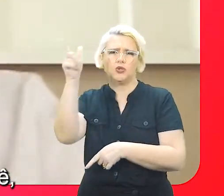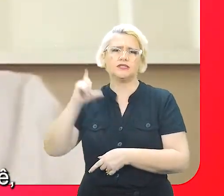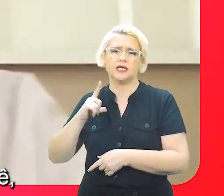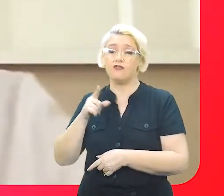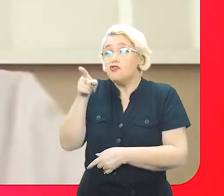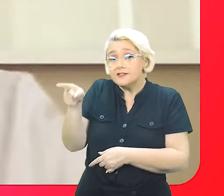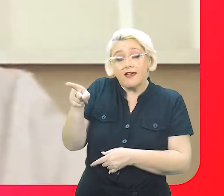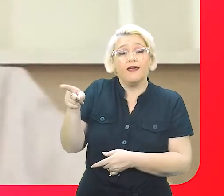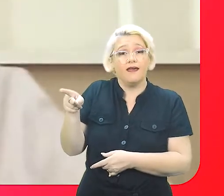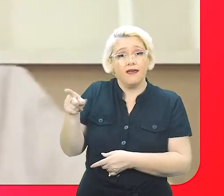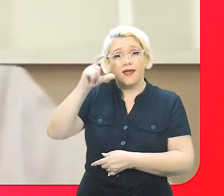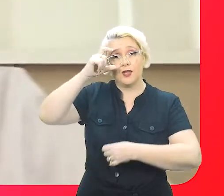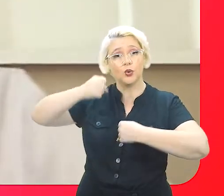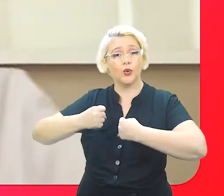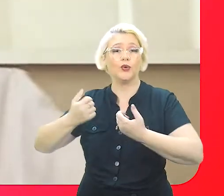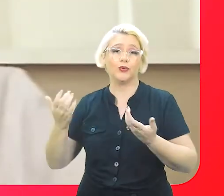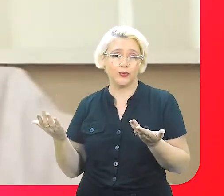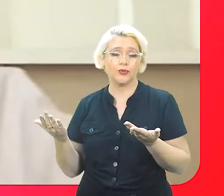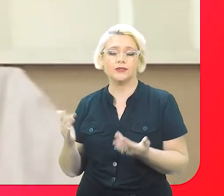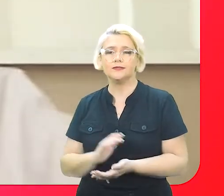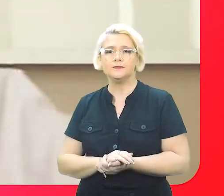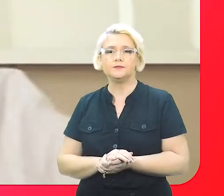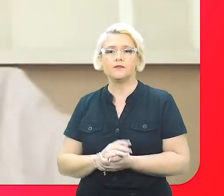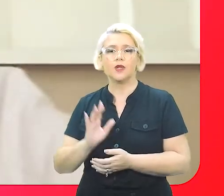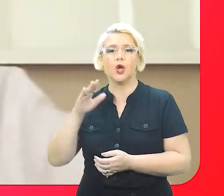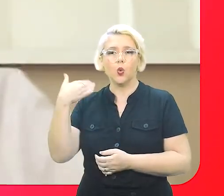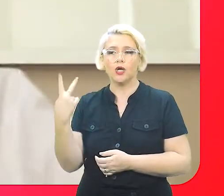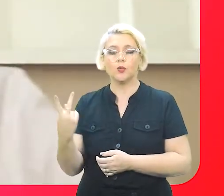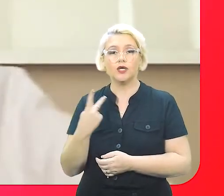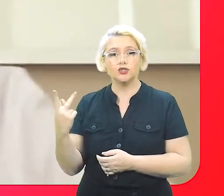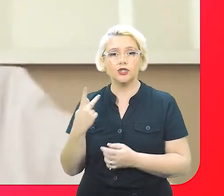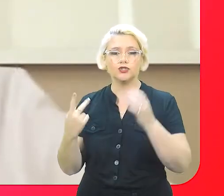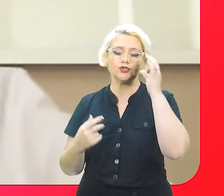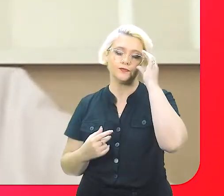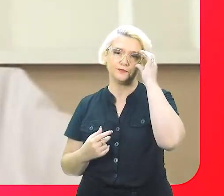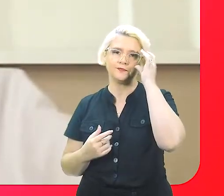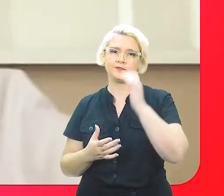como você, quando a gente